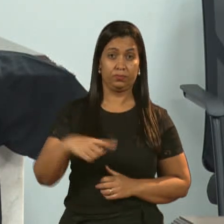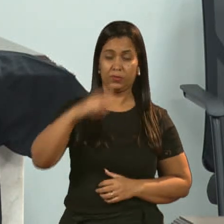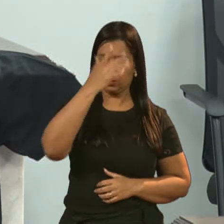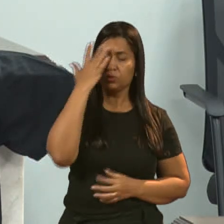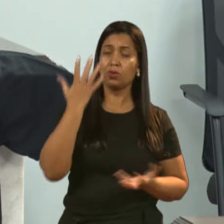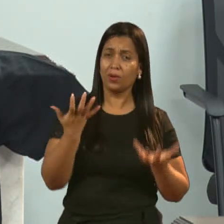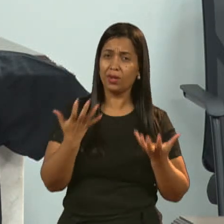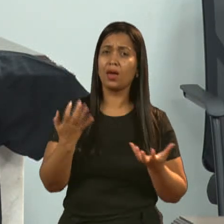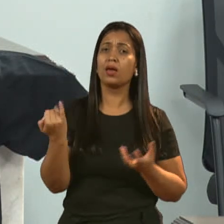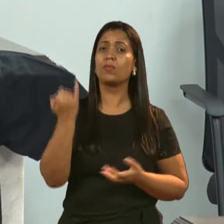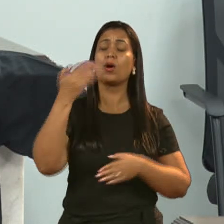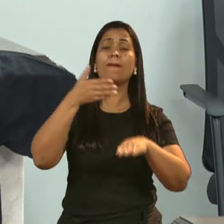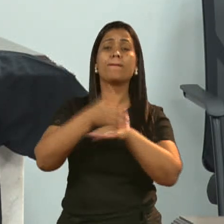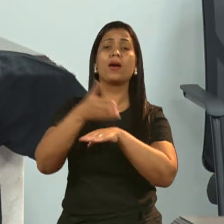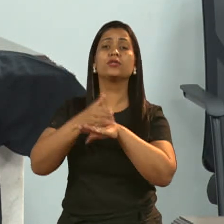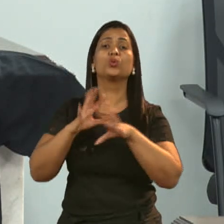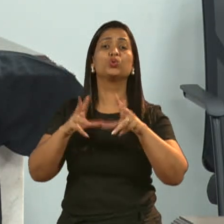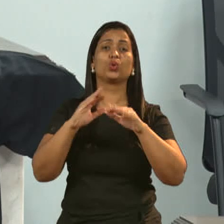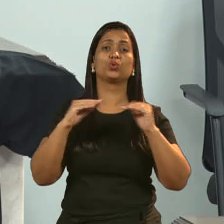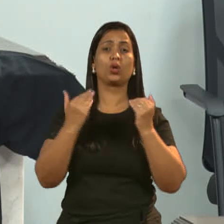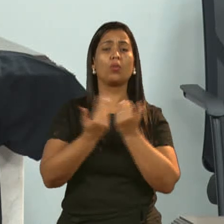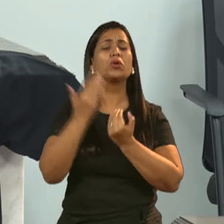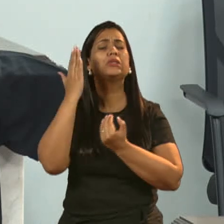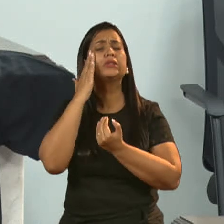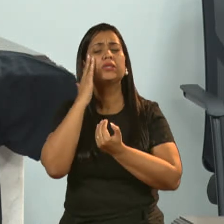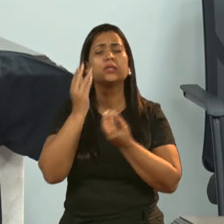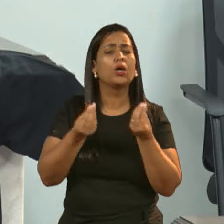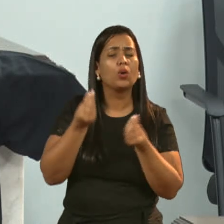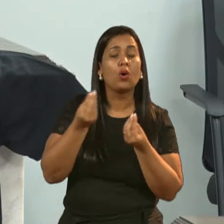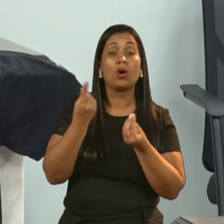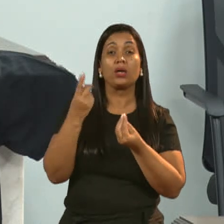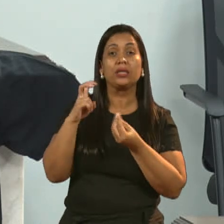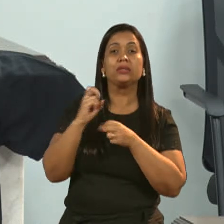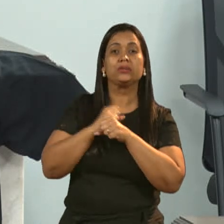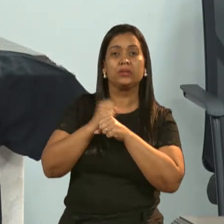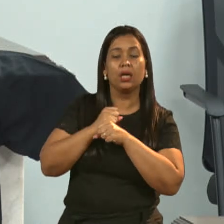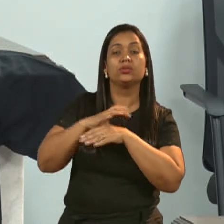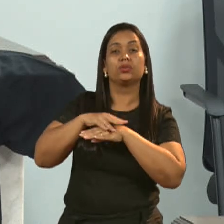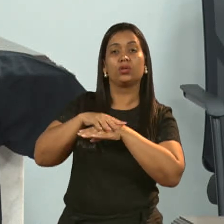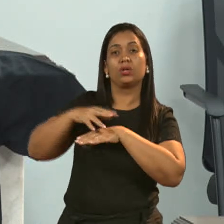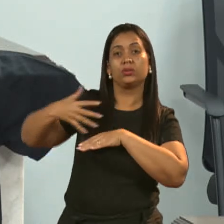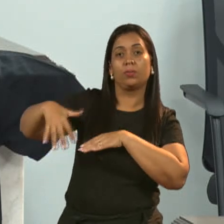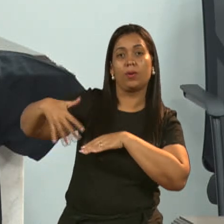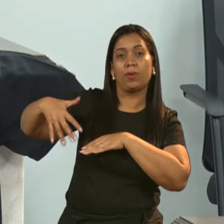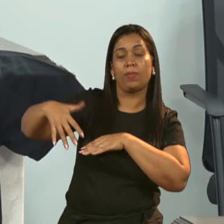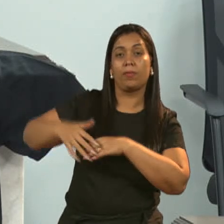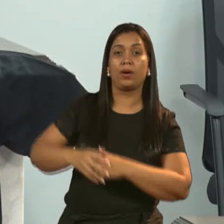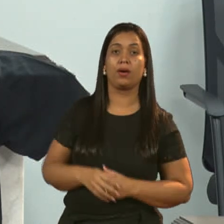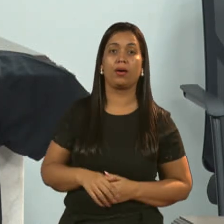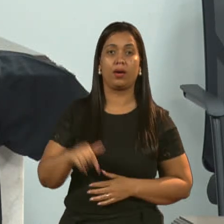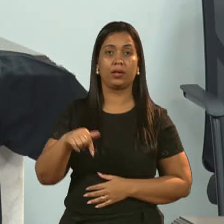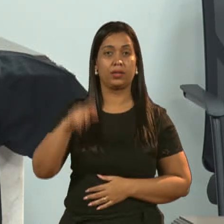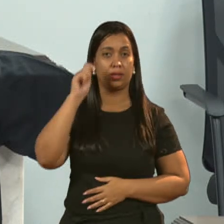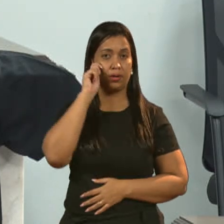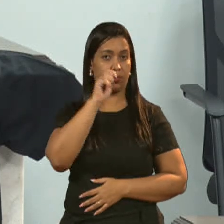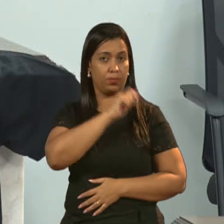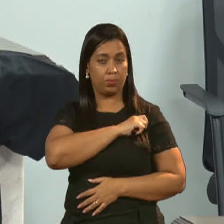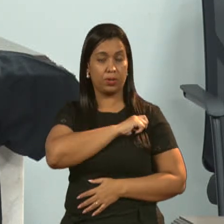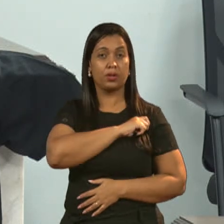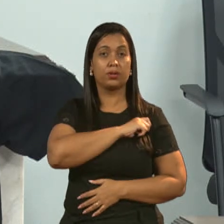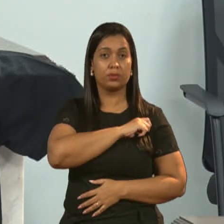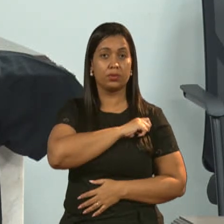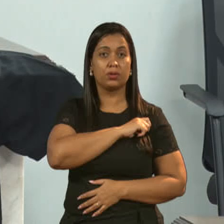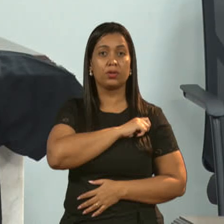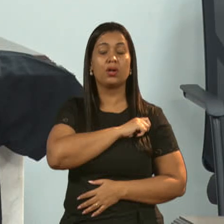muito importante a participação da comunidade em si, para entender que são os 15 anos de distúrbio da DBS aqui no município, que é o simpósio de distúrbio